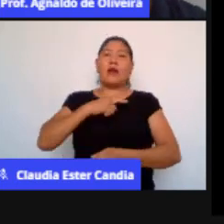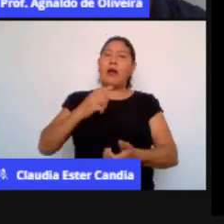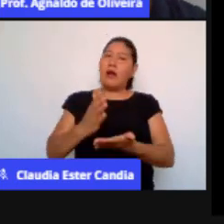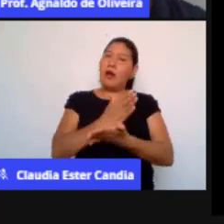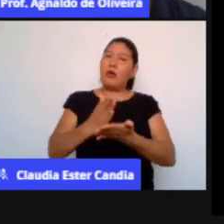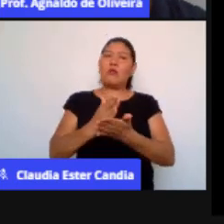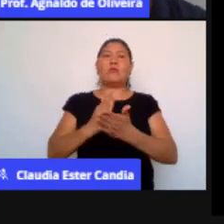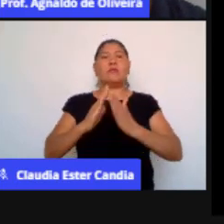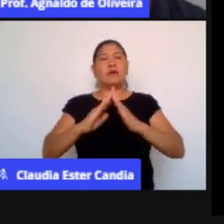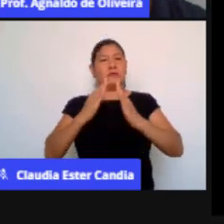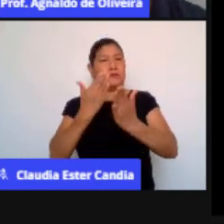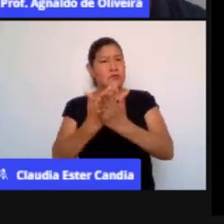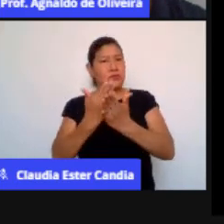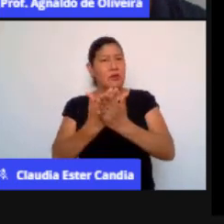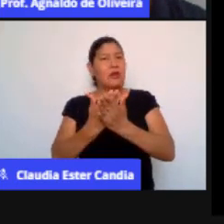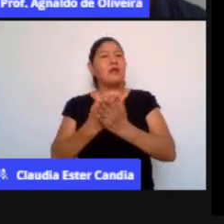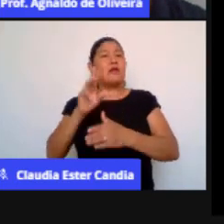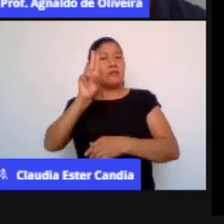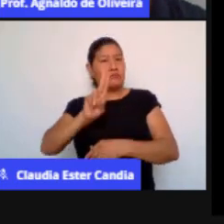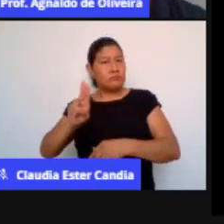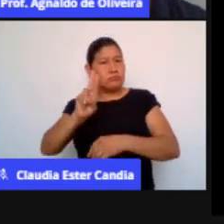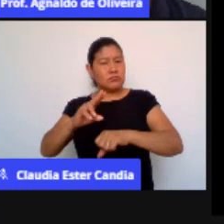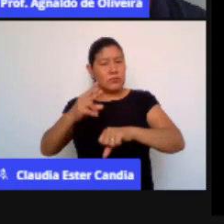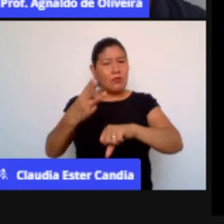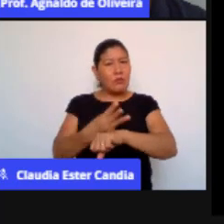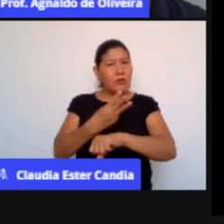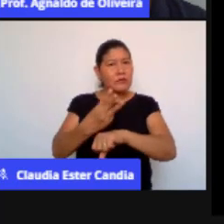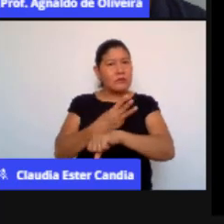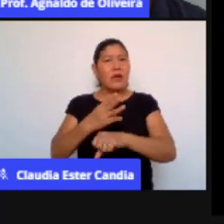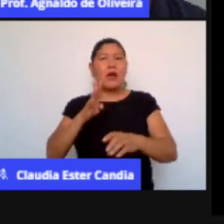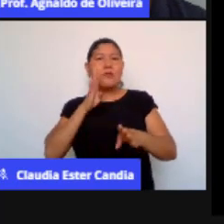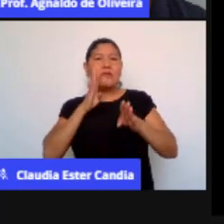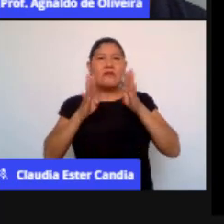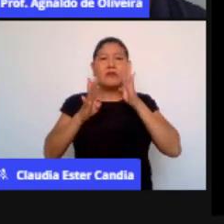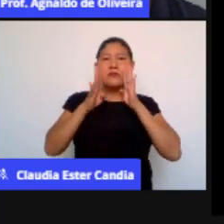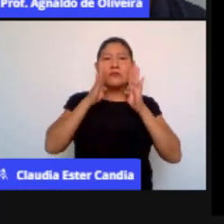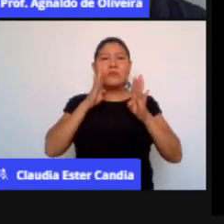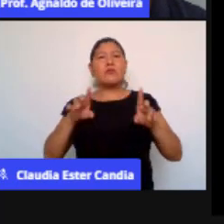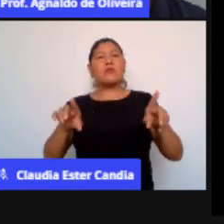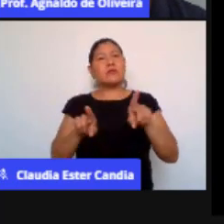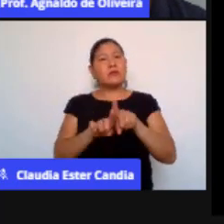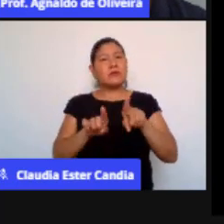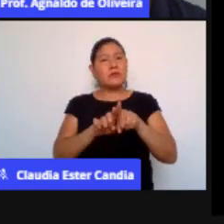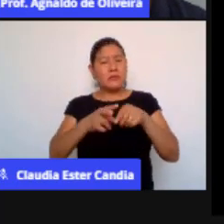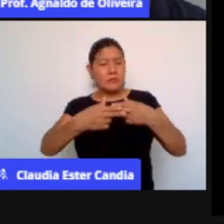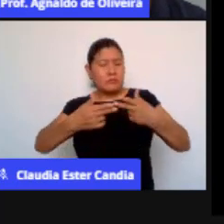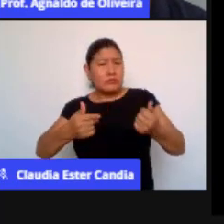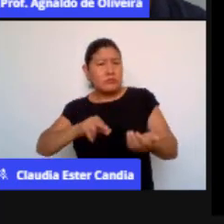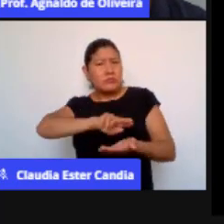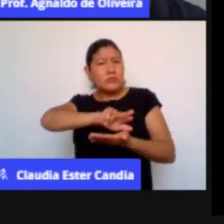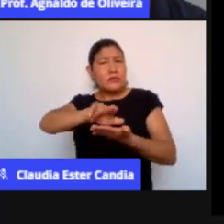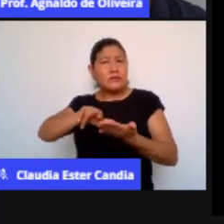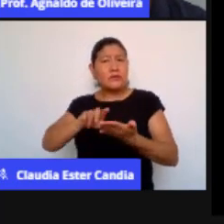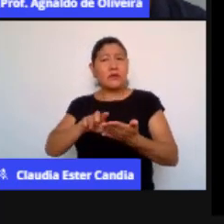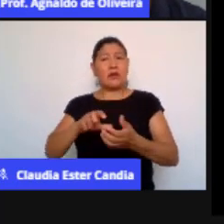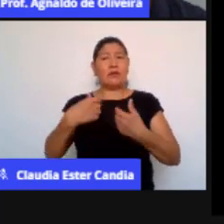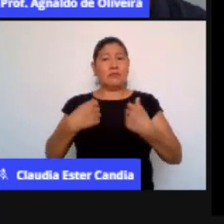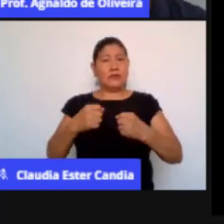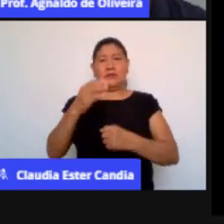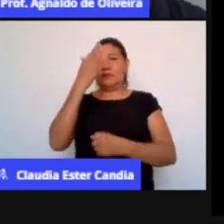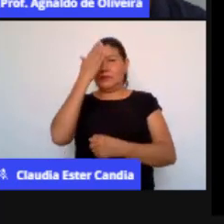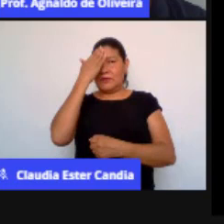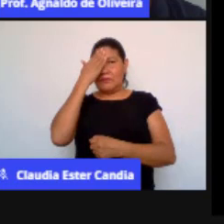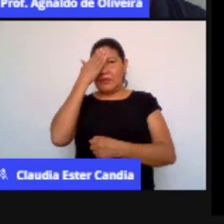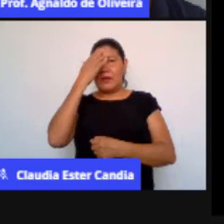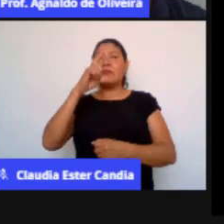Facebook, tem escolas que vão gravar vídeos, outras não. Então, isso eu preciso saber para eu estar, né, tendo consciência do que eu vou poder